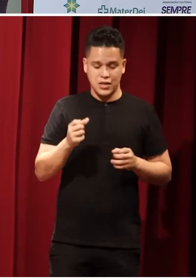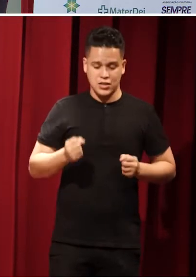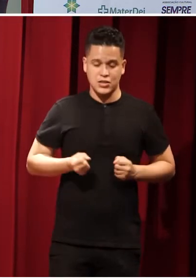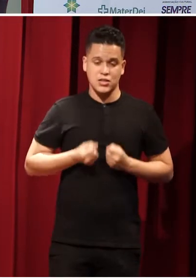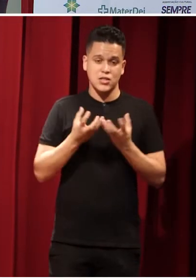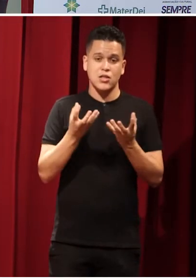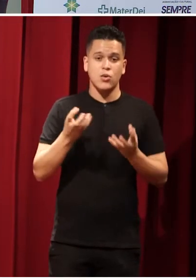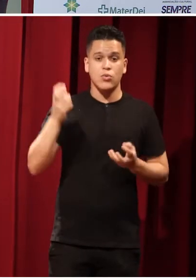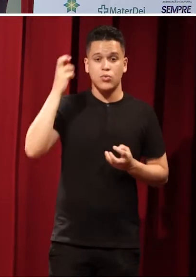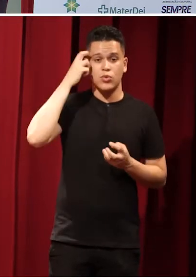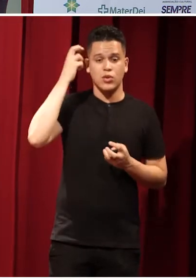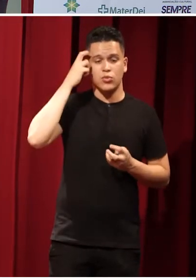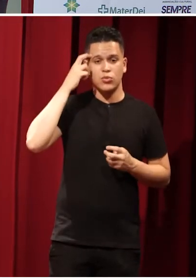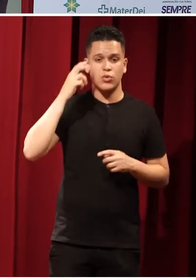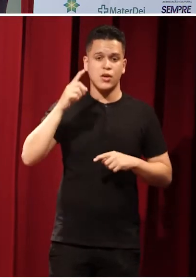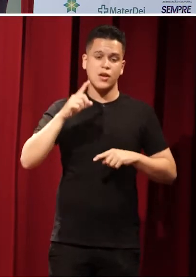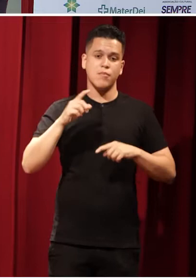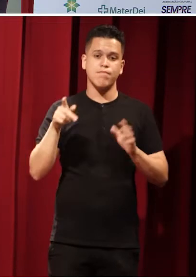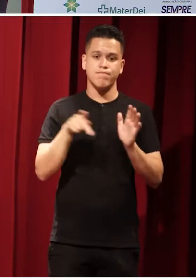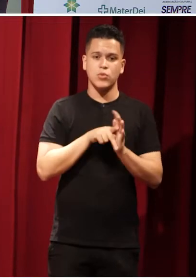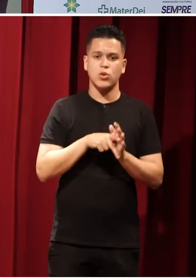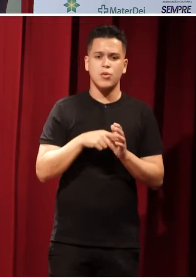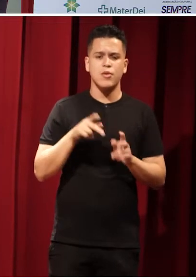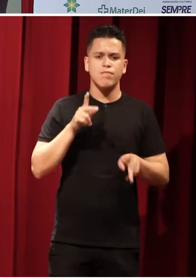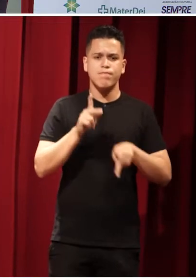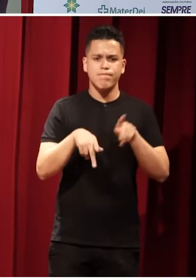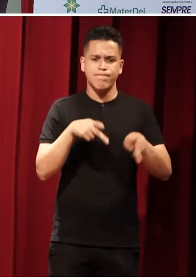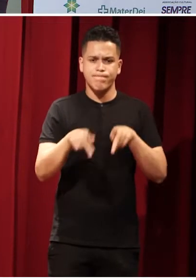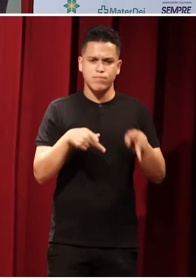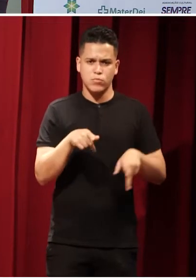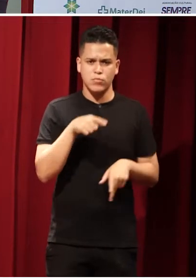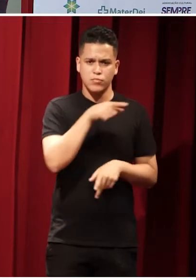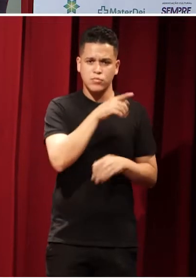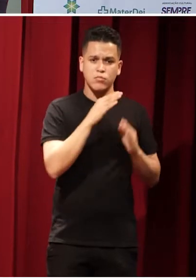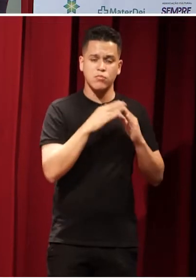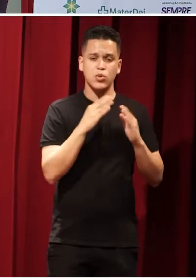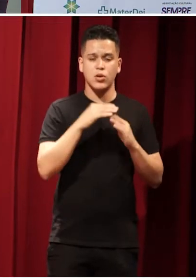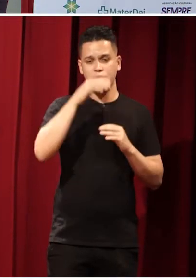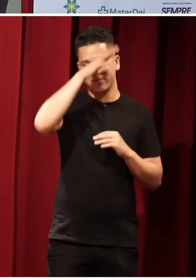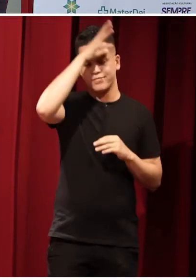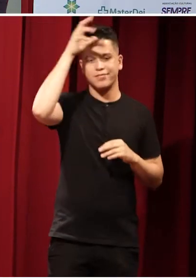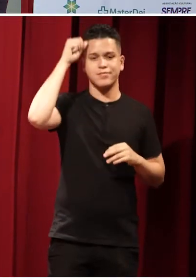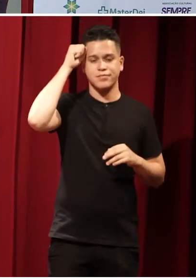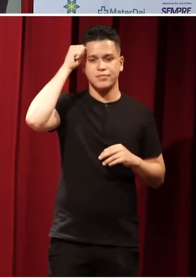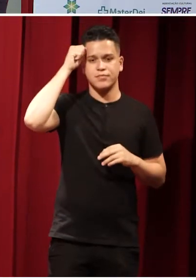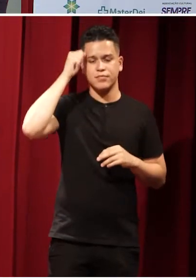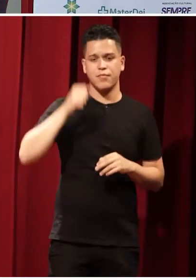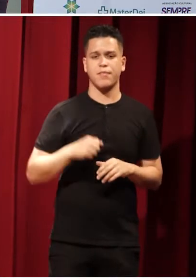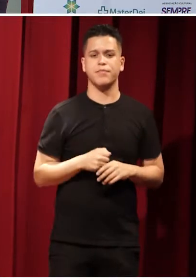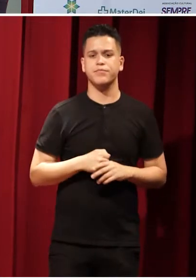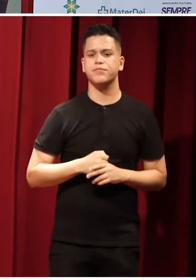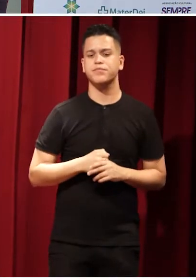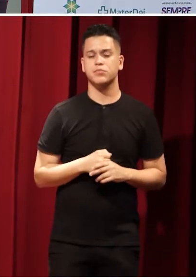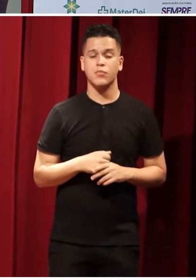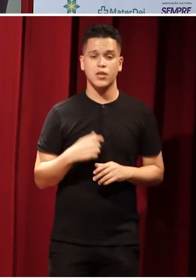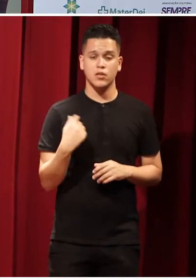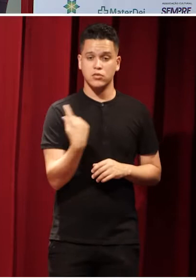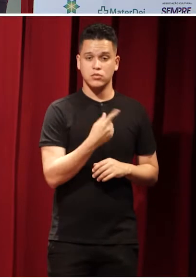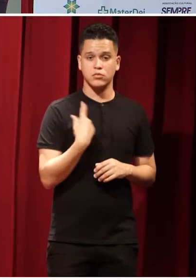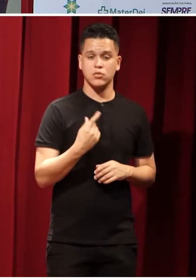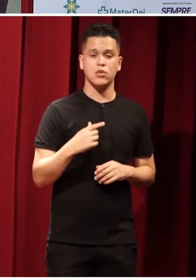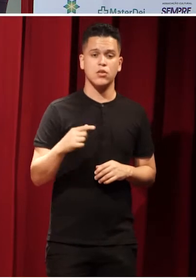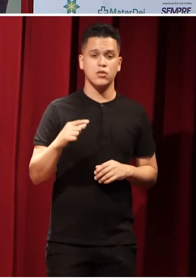como expressão da cultura material de povos que vivem na floresta, com